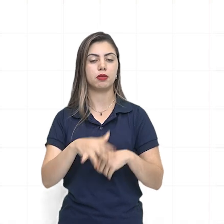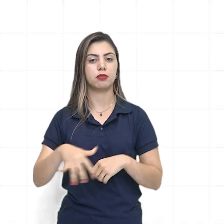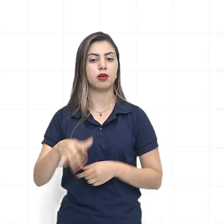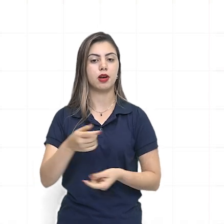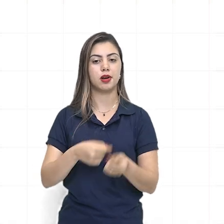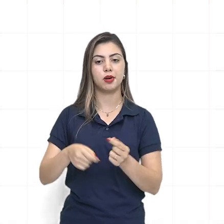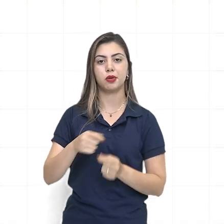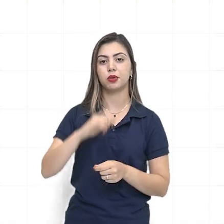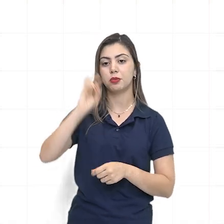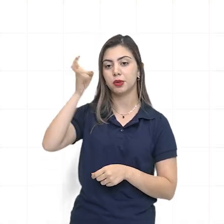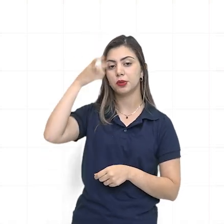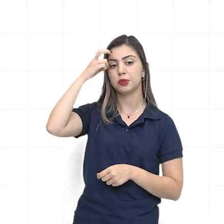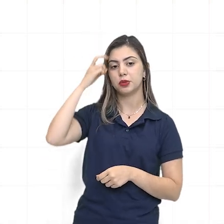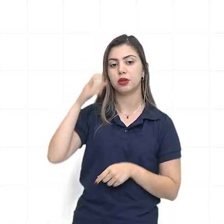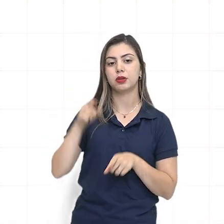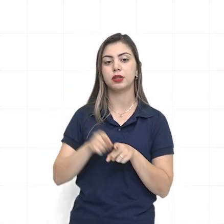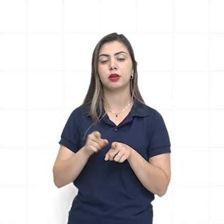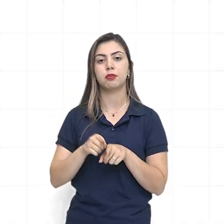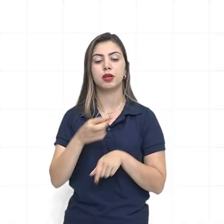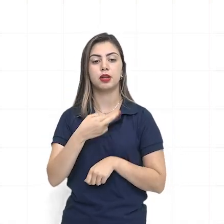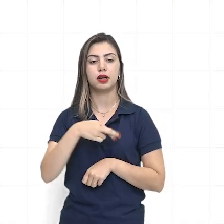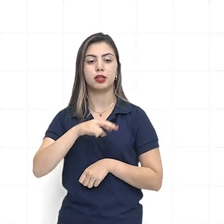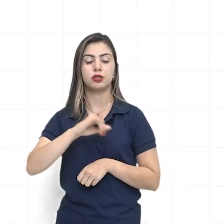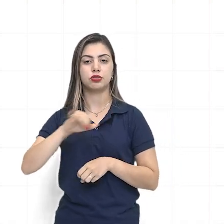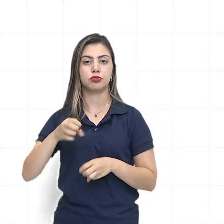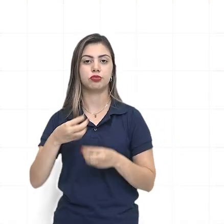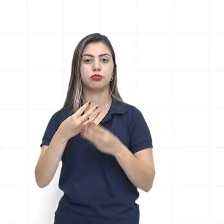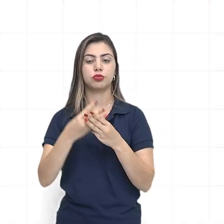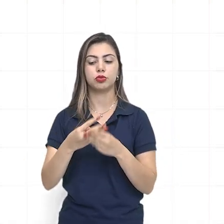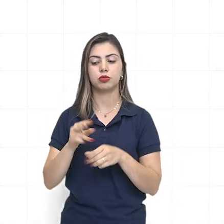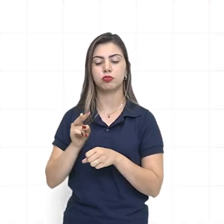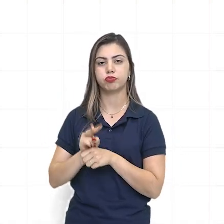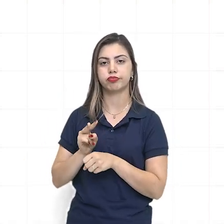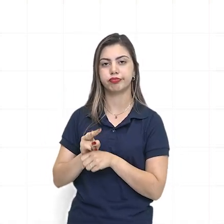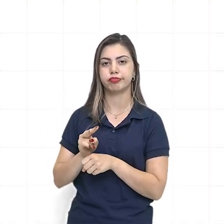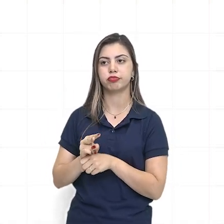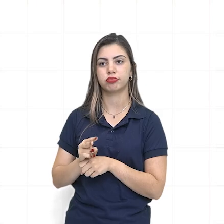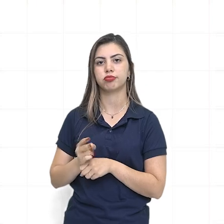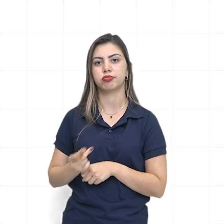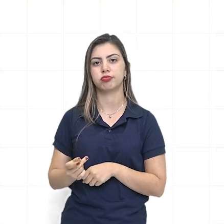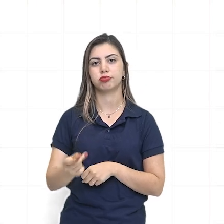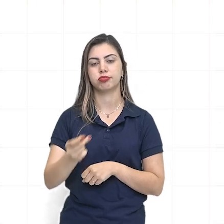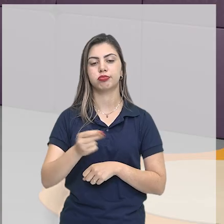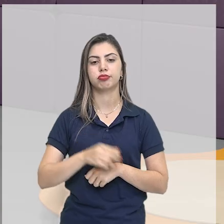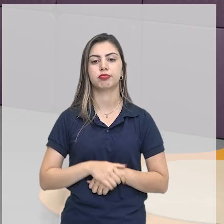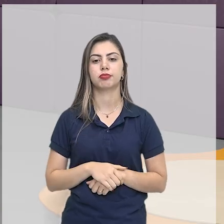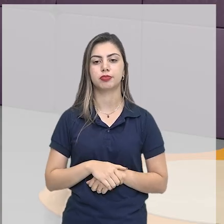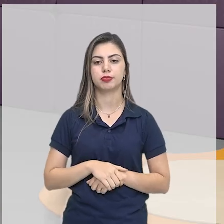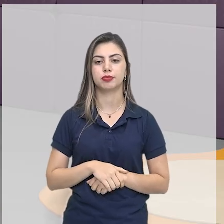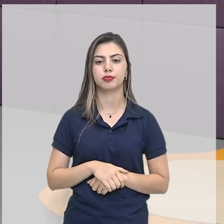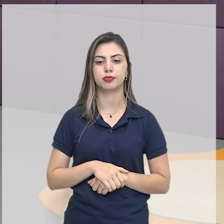e cultural e preservar a religião judaica.